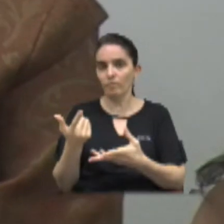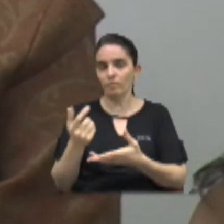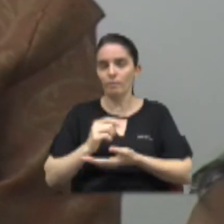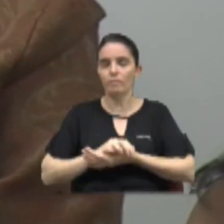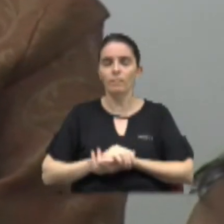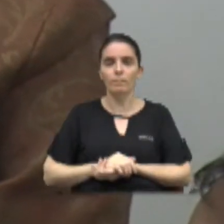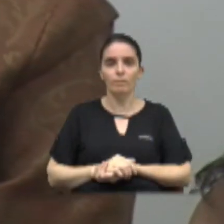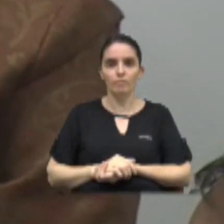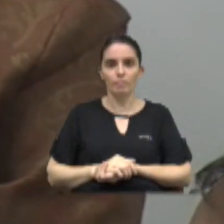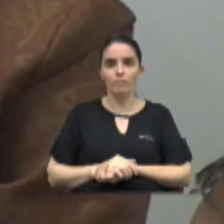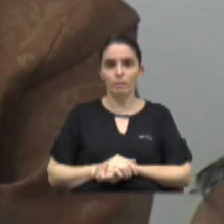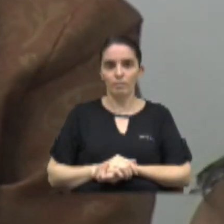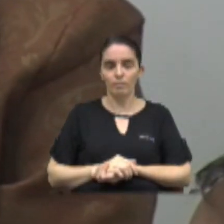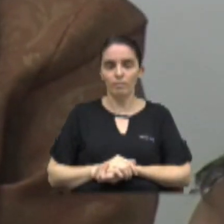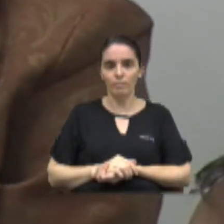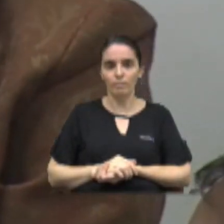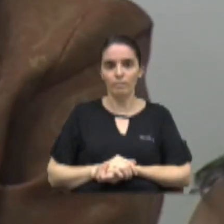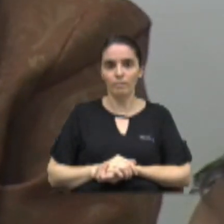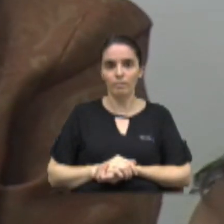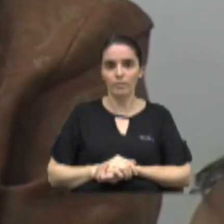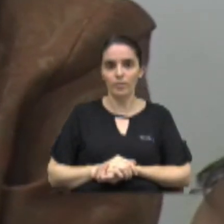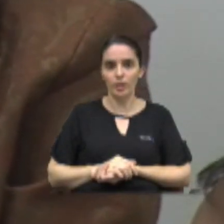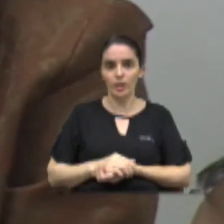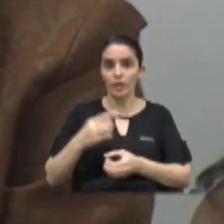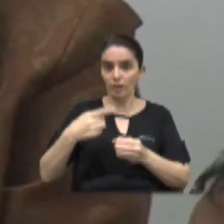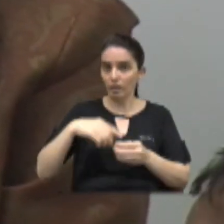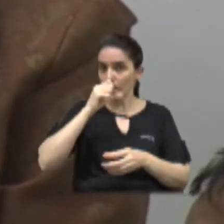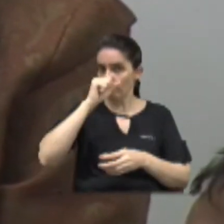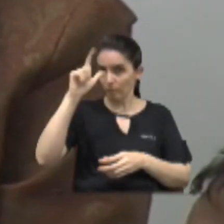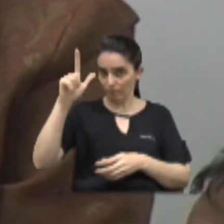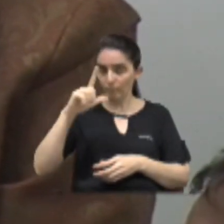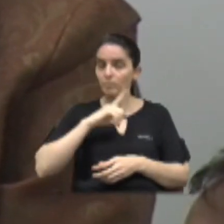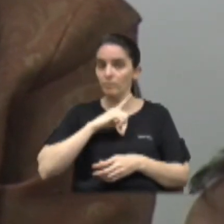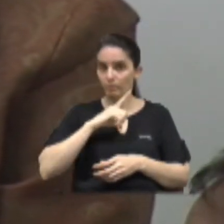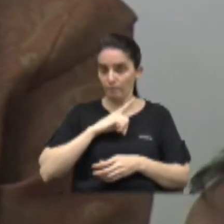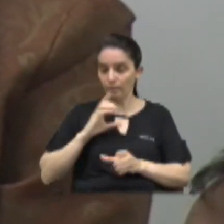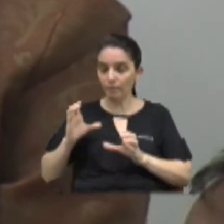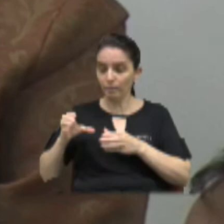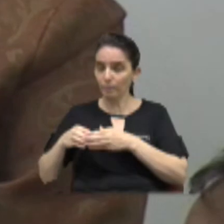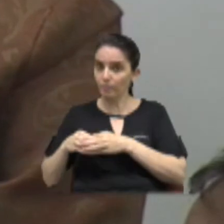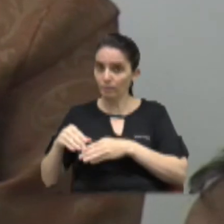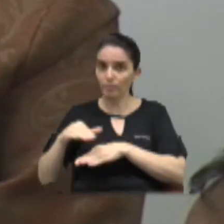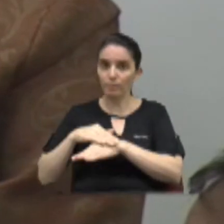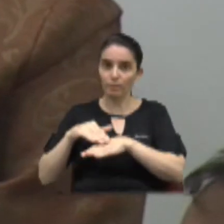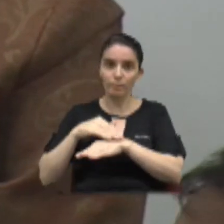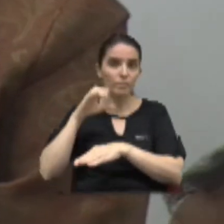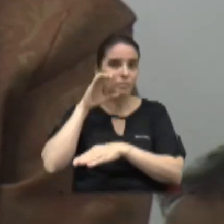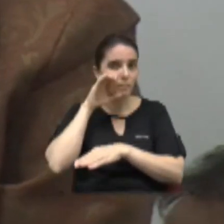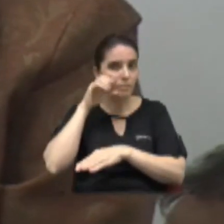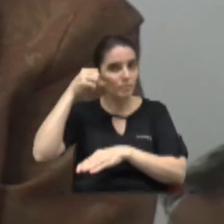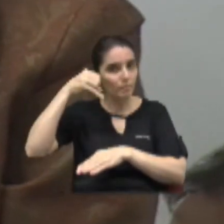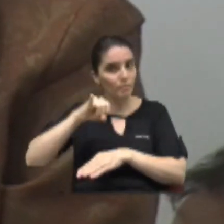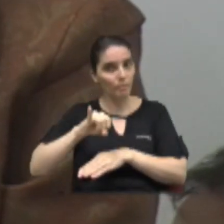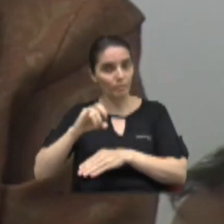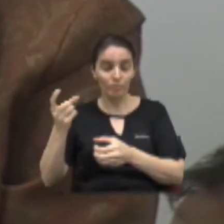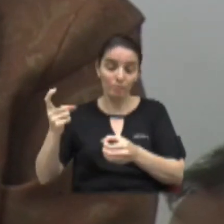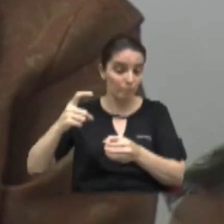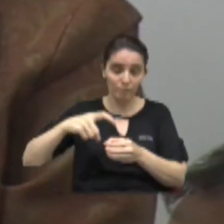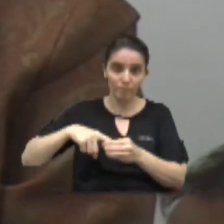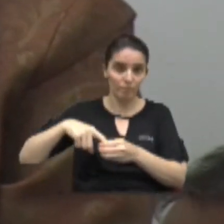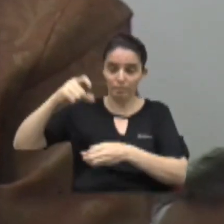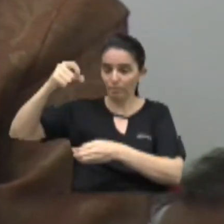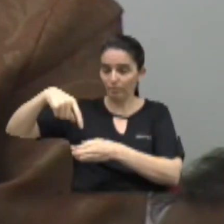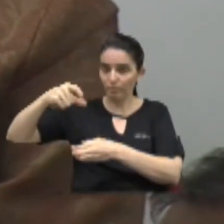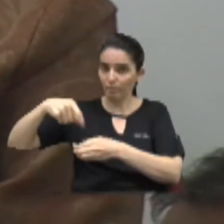a contar com aquela arrecadação. E aqui em Limeira mesmo, já tem algumas entidades me procurando, dizendo que realmente, se não voltar da